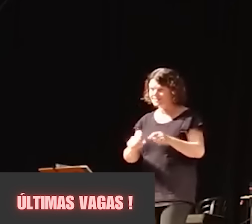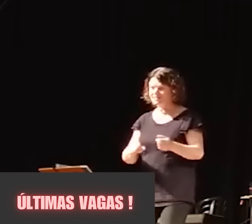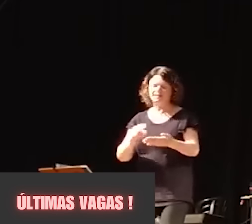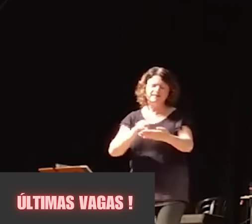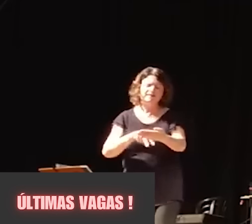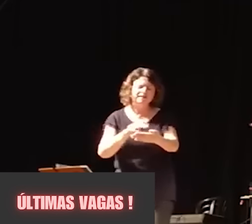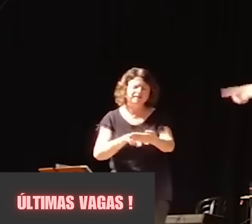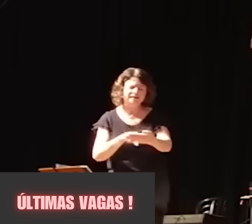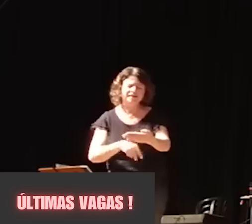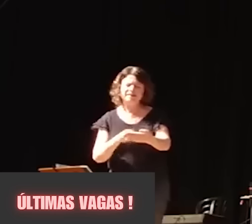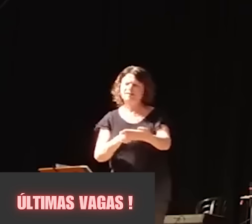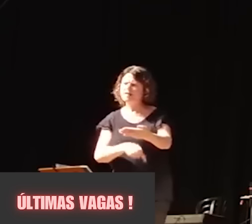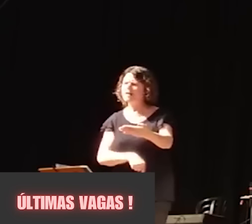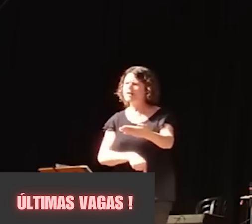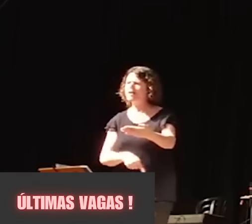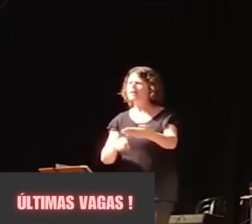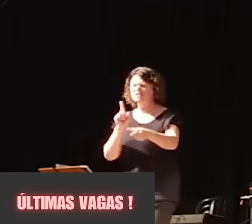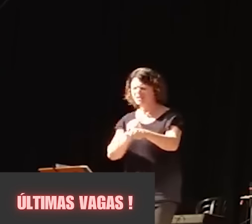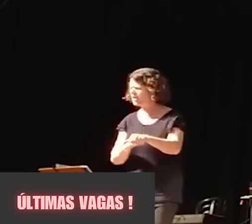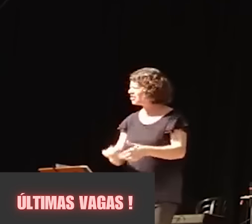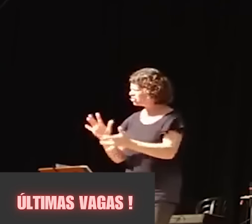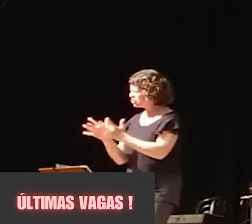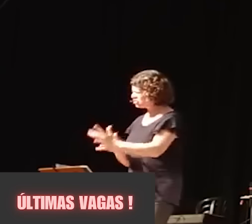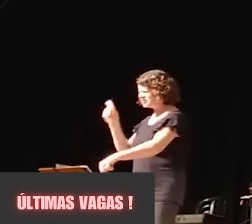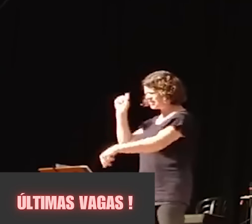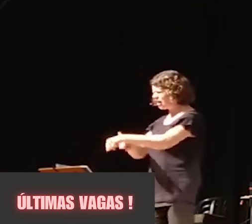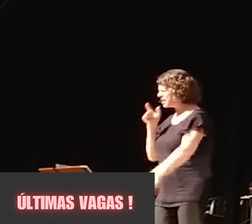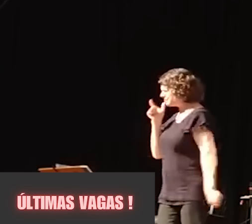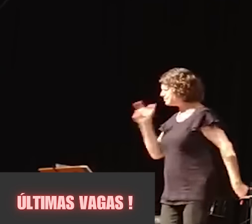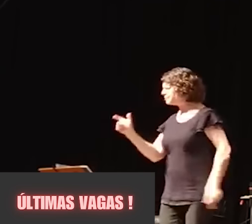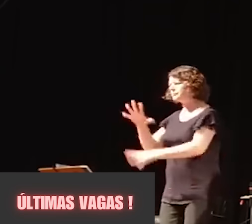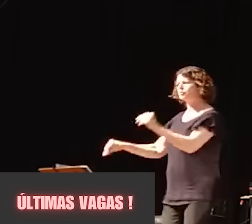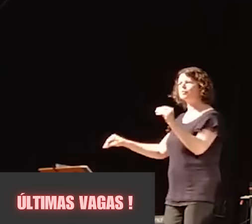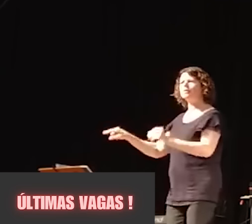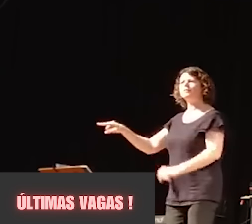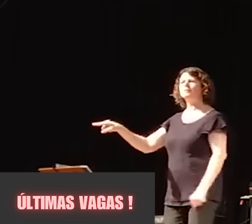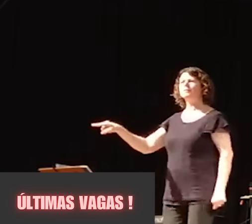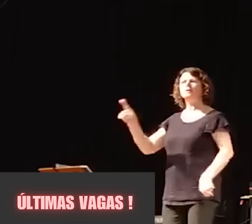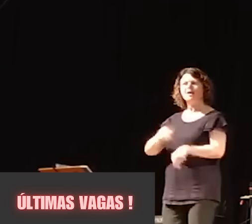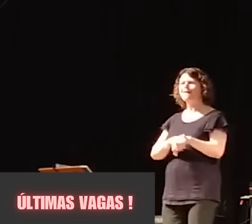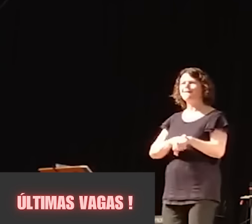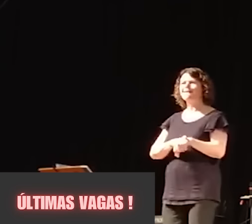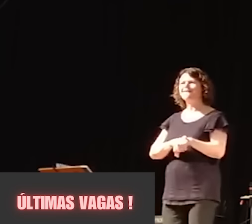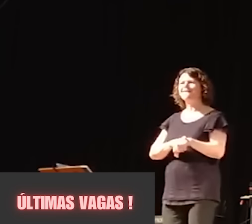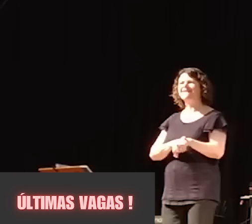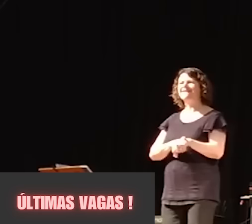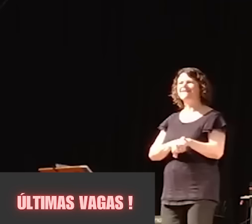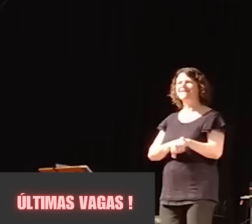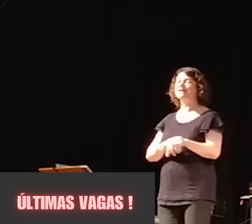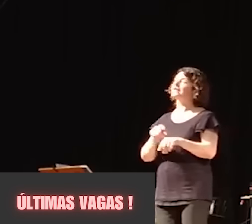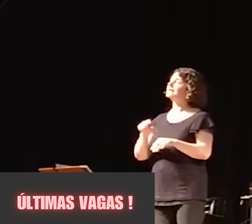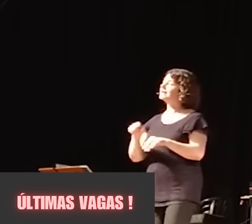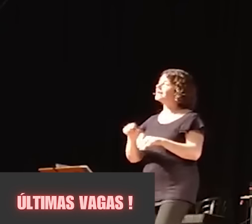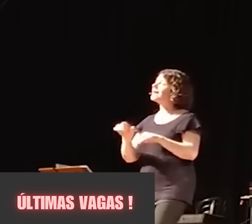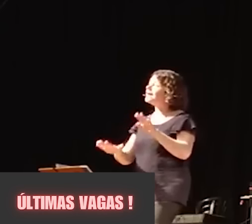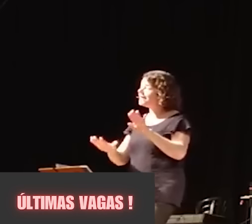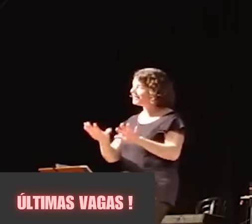aqui ó Jesus curou imediatamente ele foi curado mas normalmente o